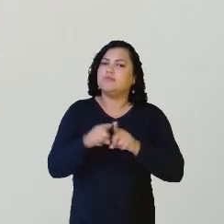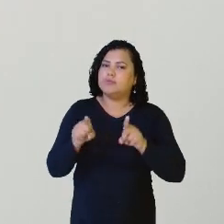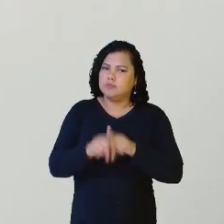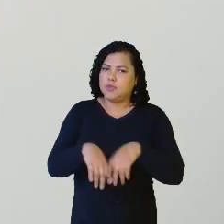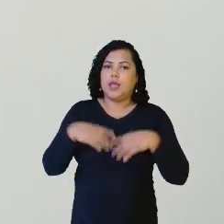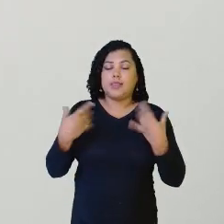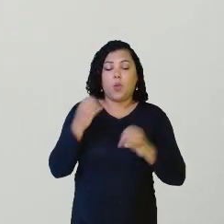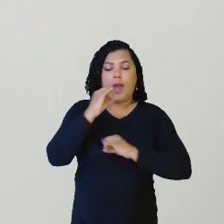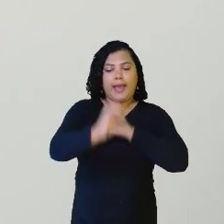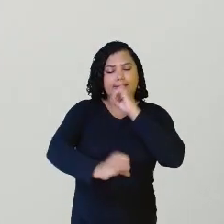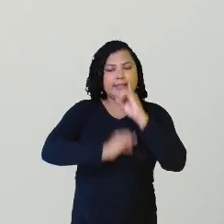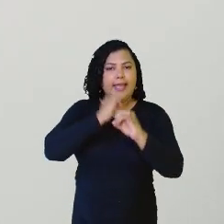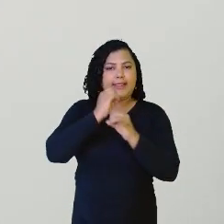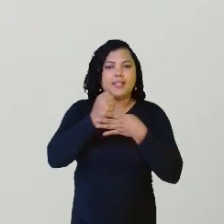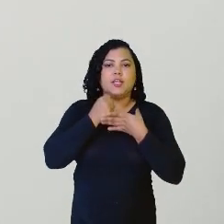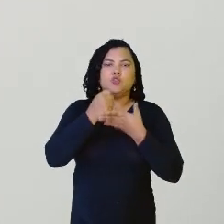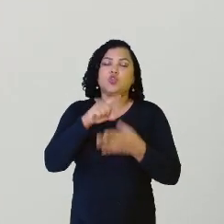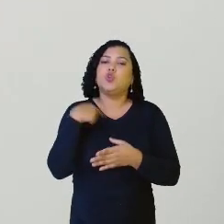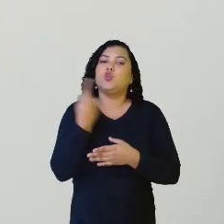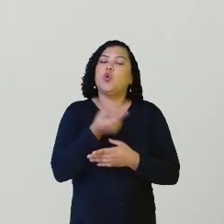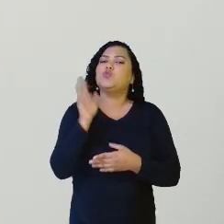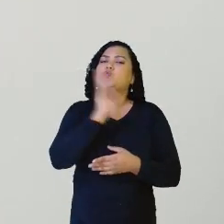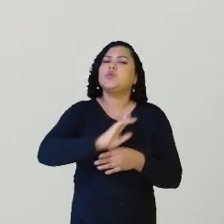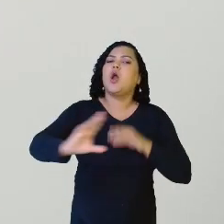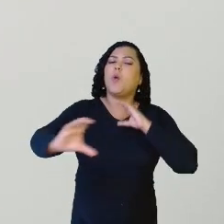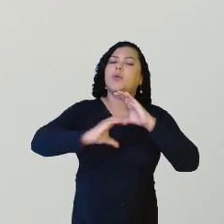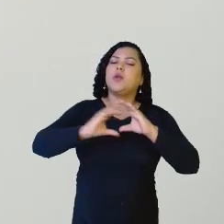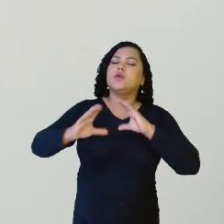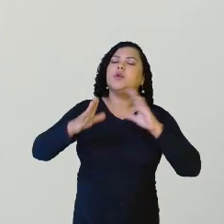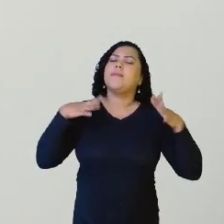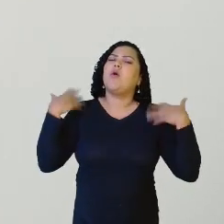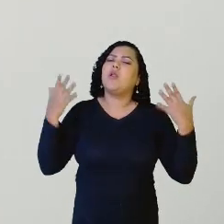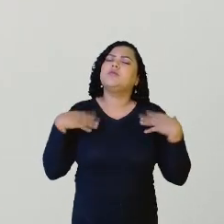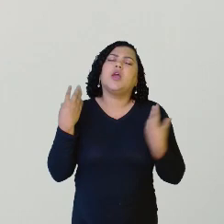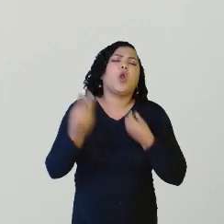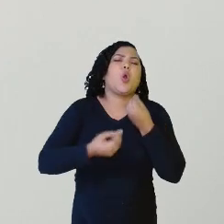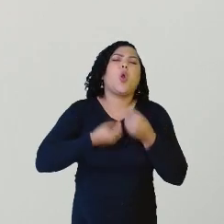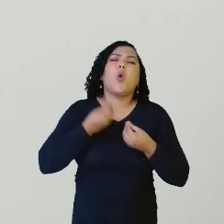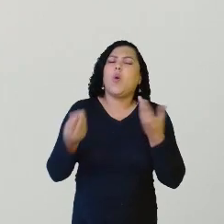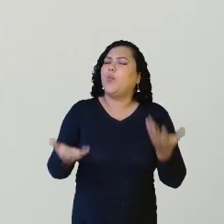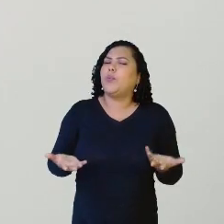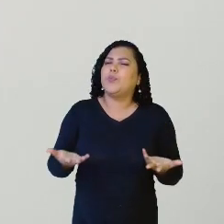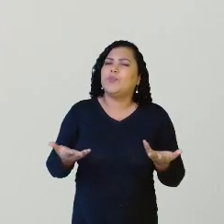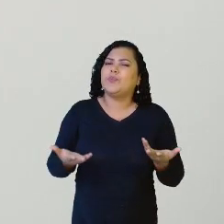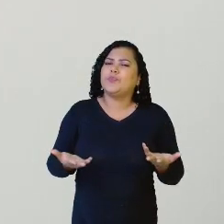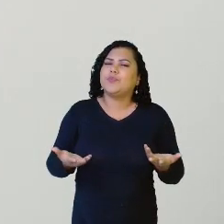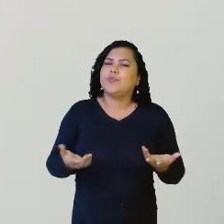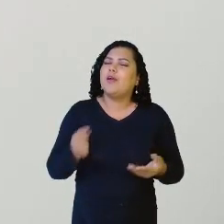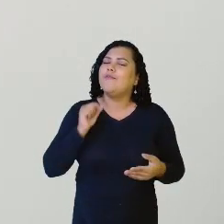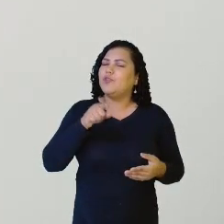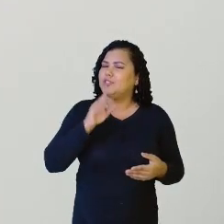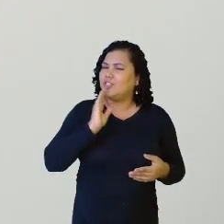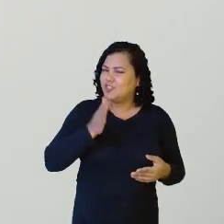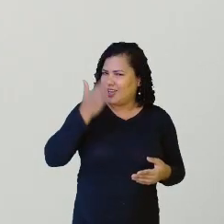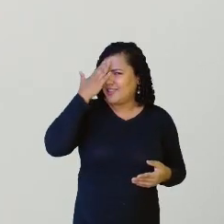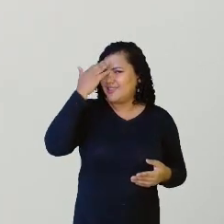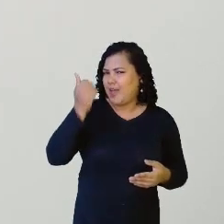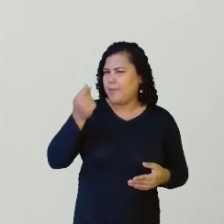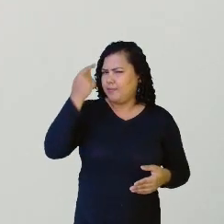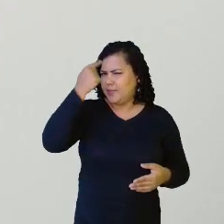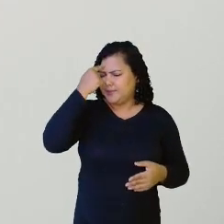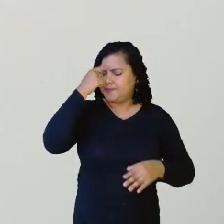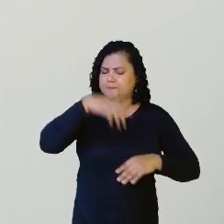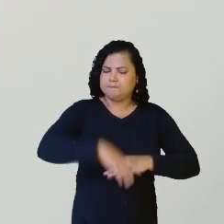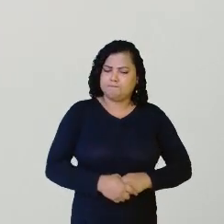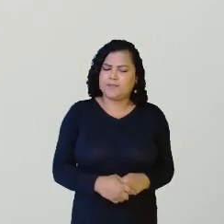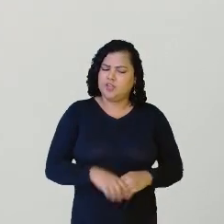de comunicações para o lazer. De que forma eu posso utilizar a internet para o lazer? Vocês devem saber aí, pensem,